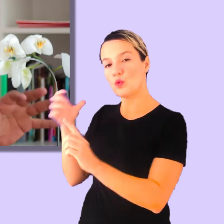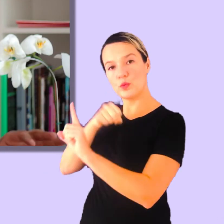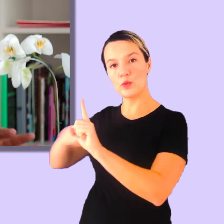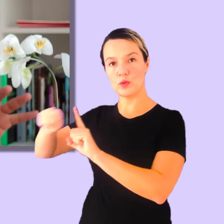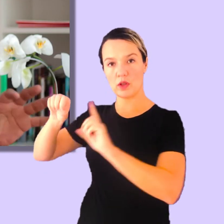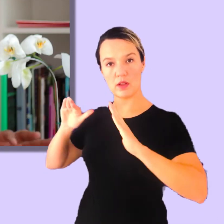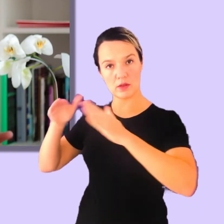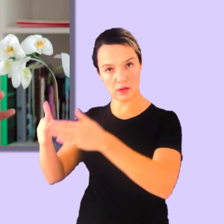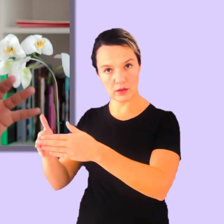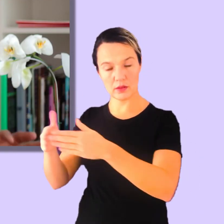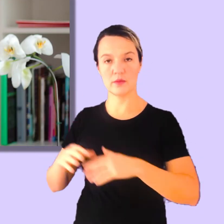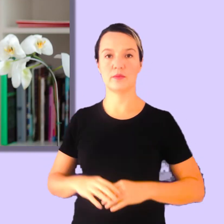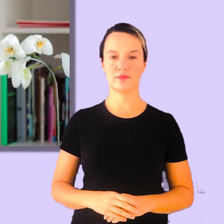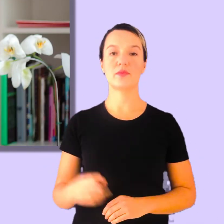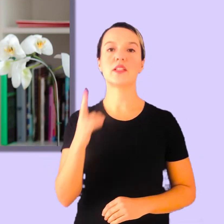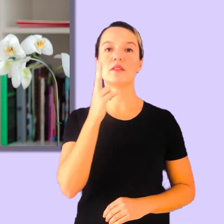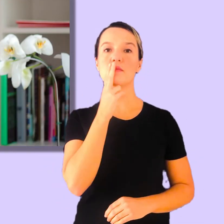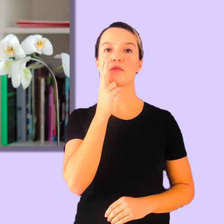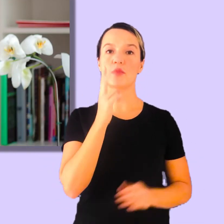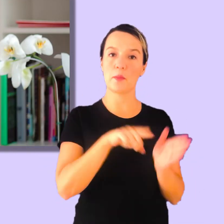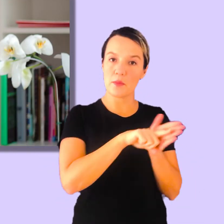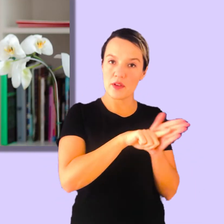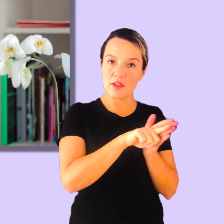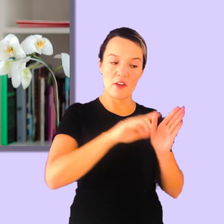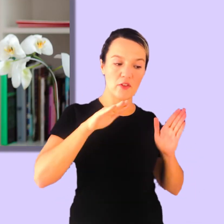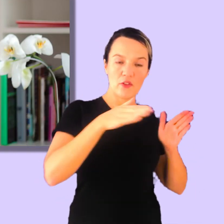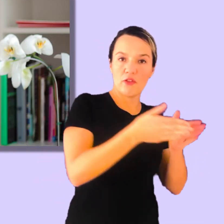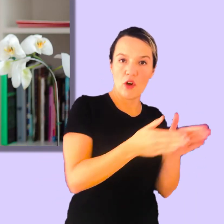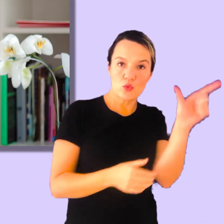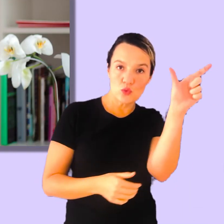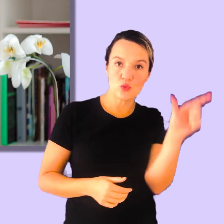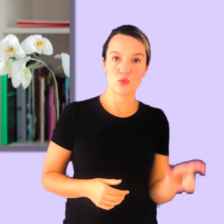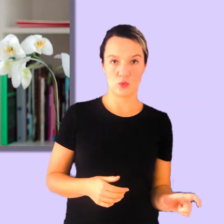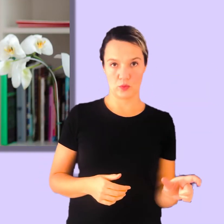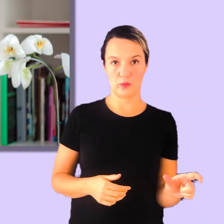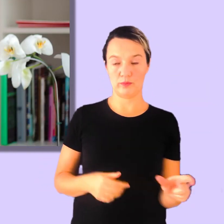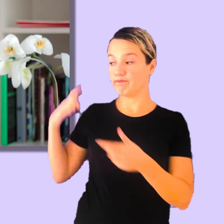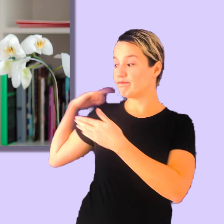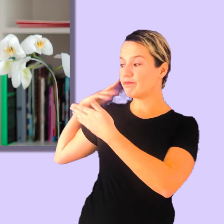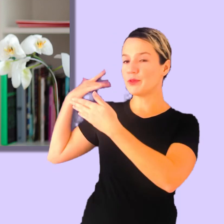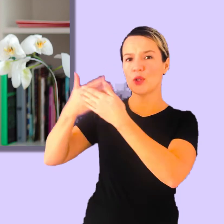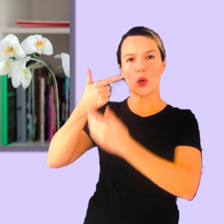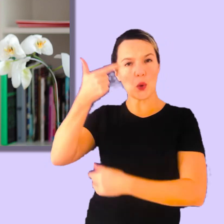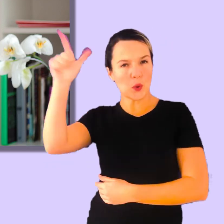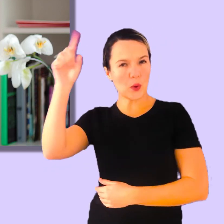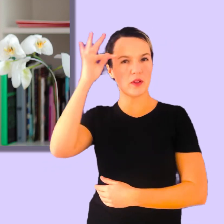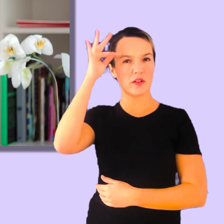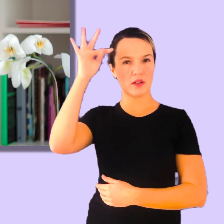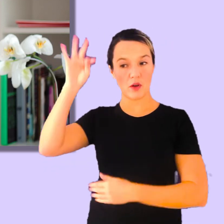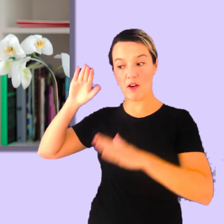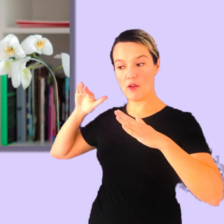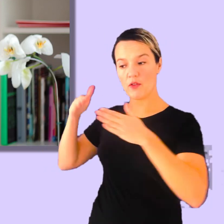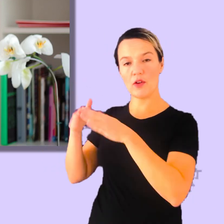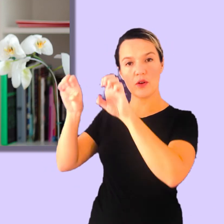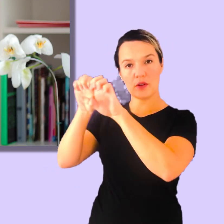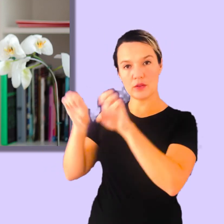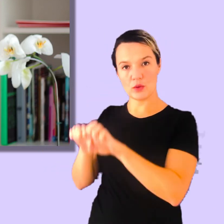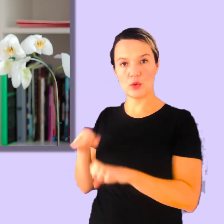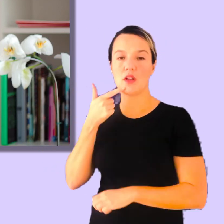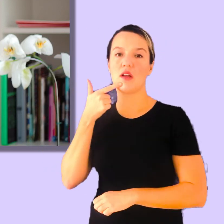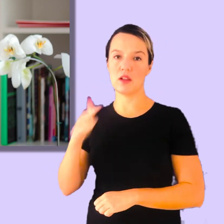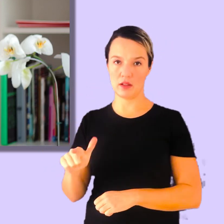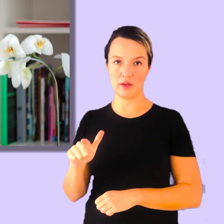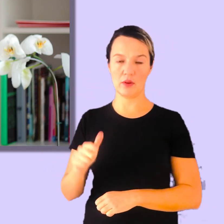ante muitas das correntes que estavam circulando naquele momento, extremamente focadas na estrutura, né? Então, que não